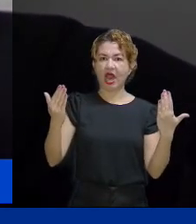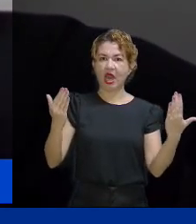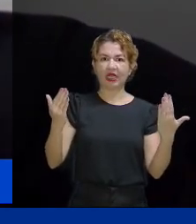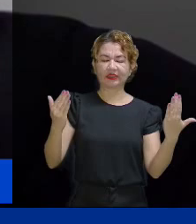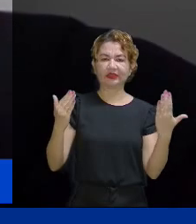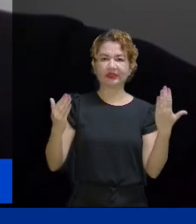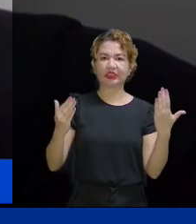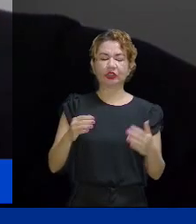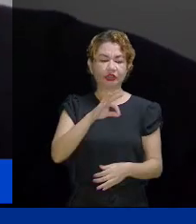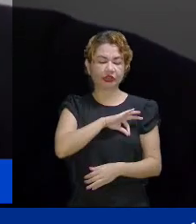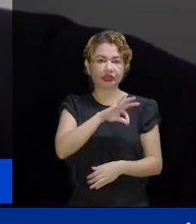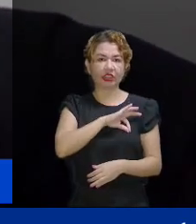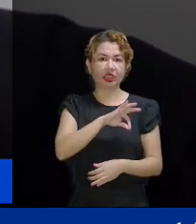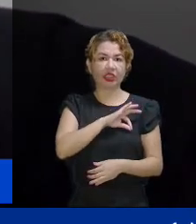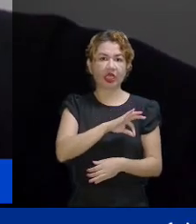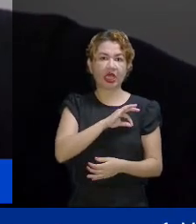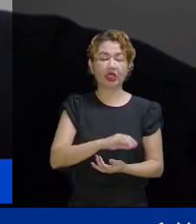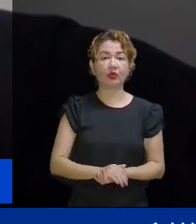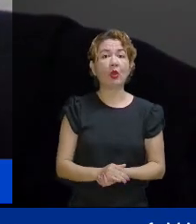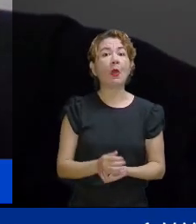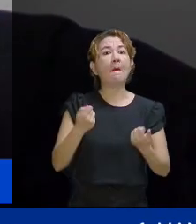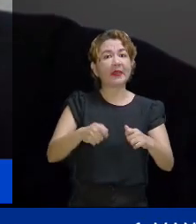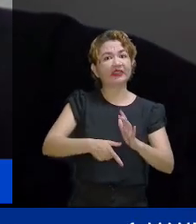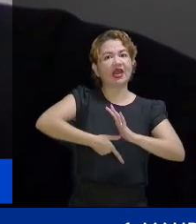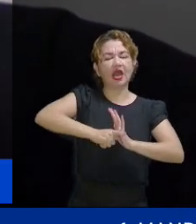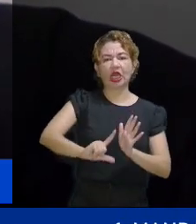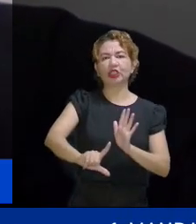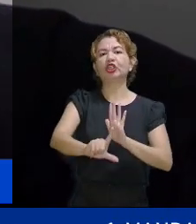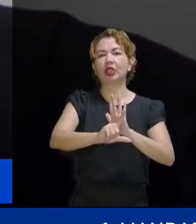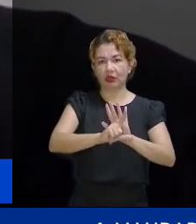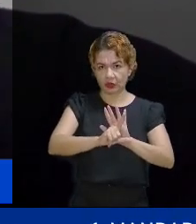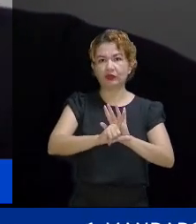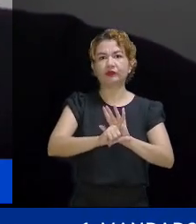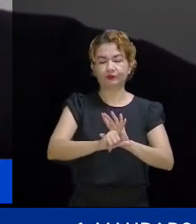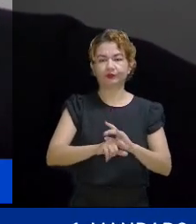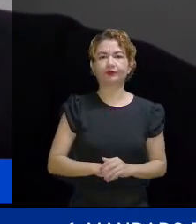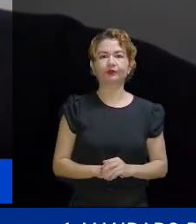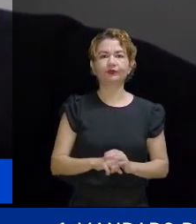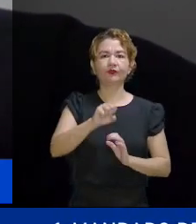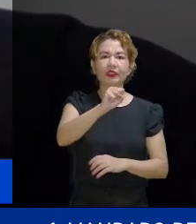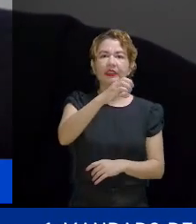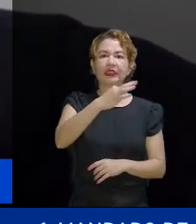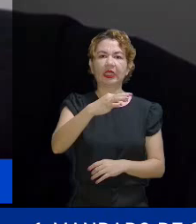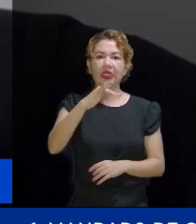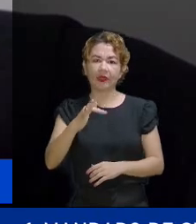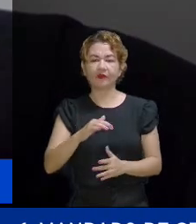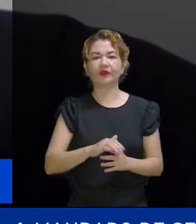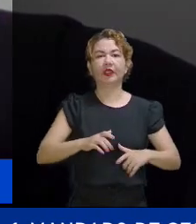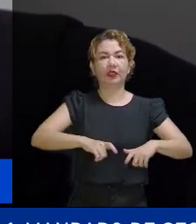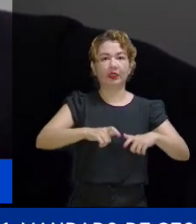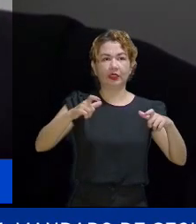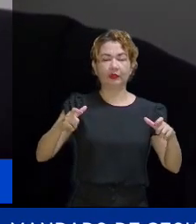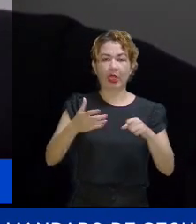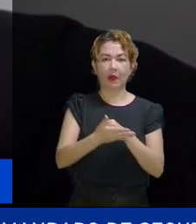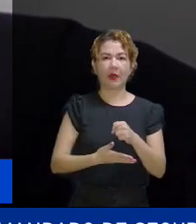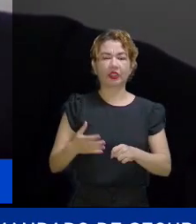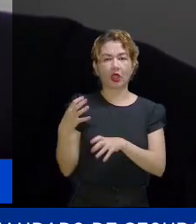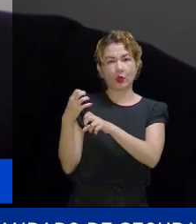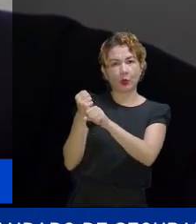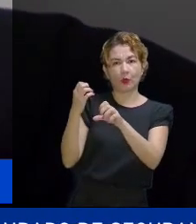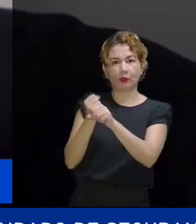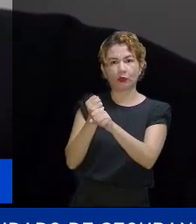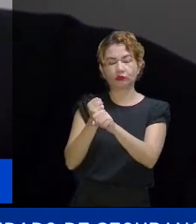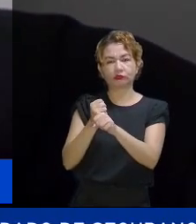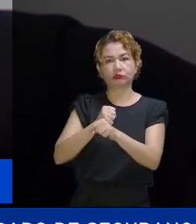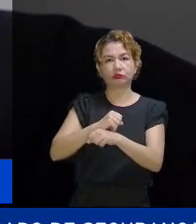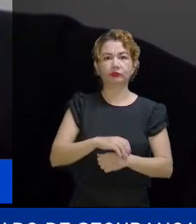lei específica. O Supremo Tribunal Federal reafirmou que a ampliação da base de cálculo de